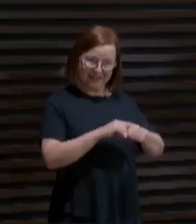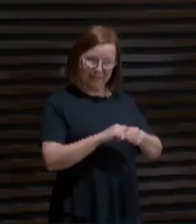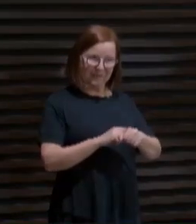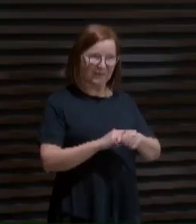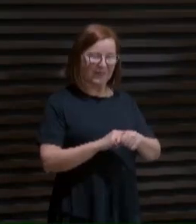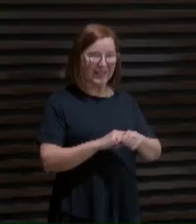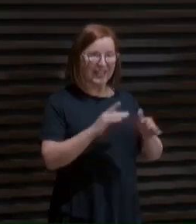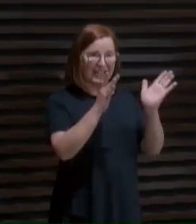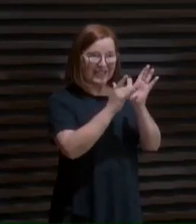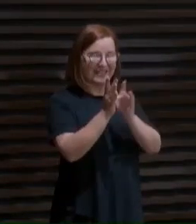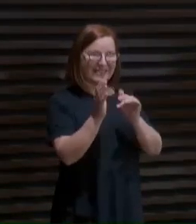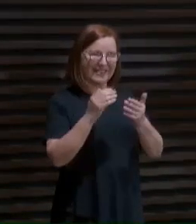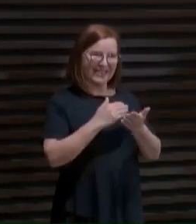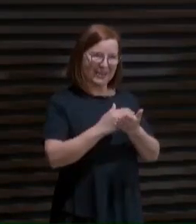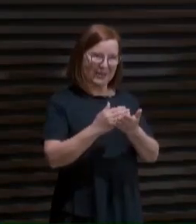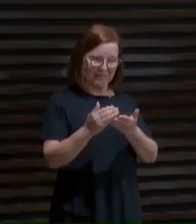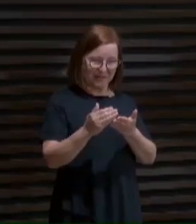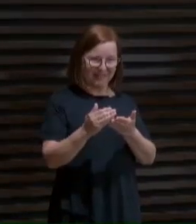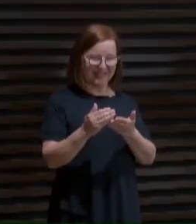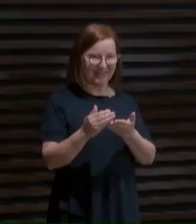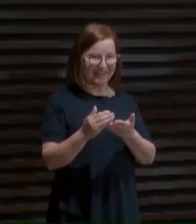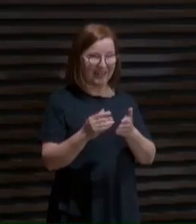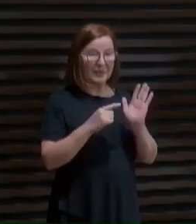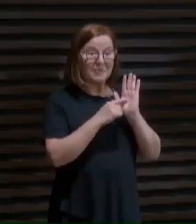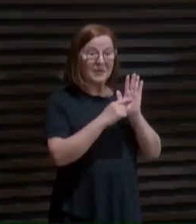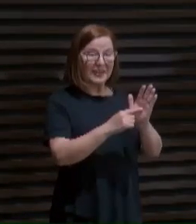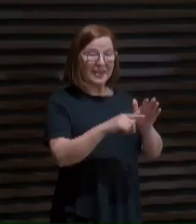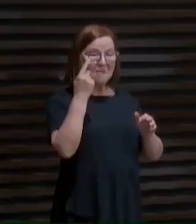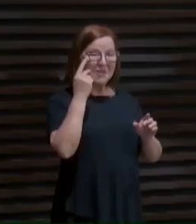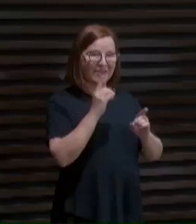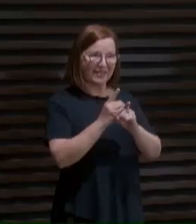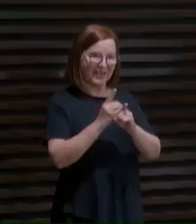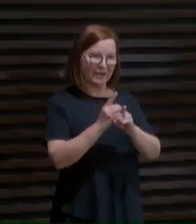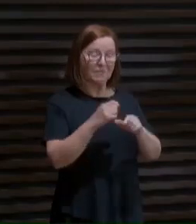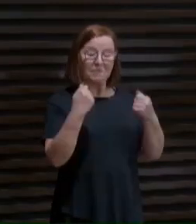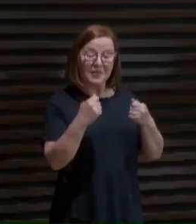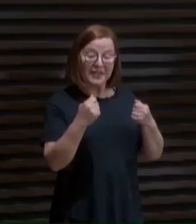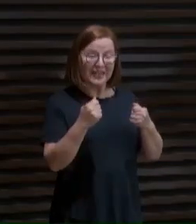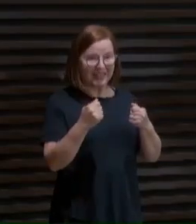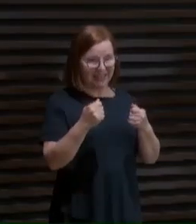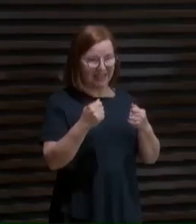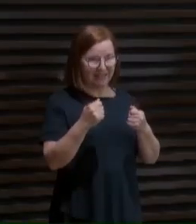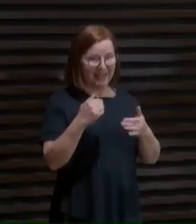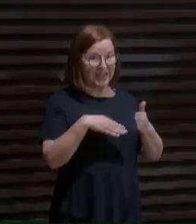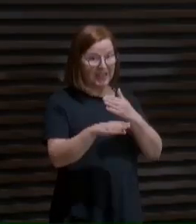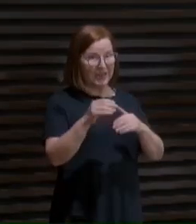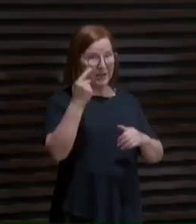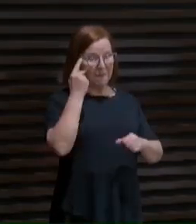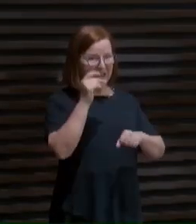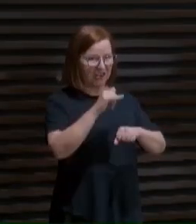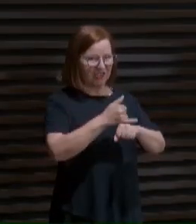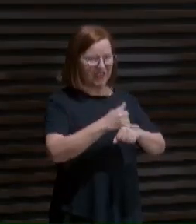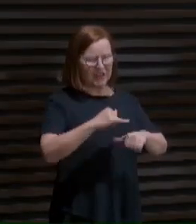começou Jesus Cristo a mostrar aos seus discípulos que era necessário seguir para Jerusalém, sofrer